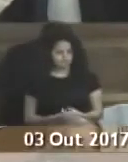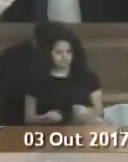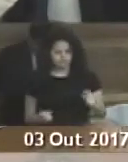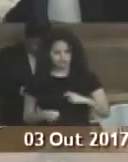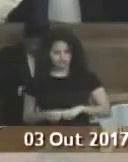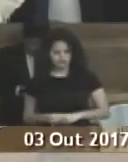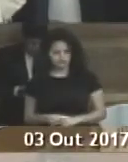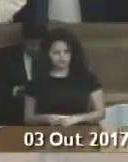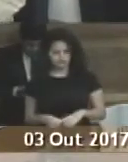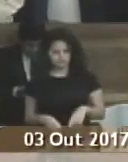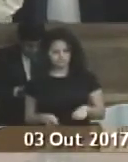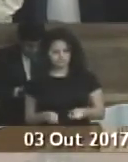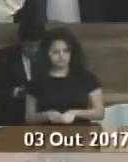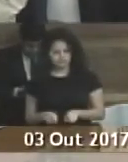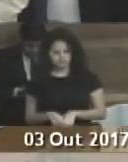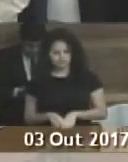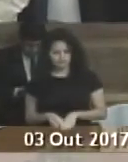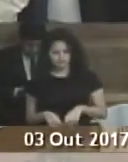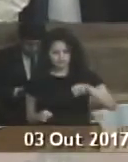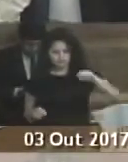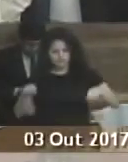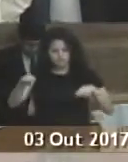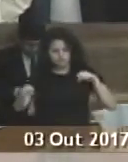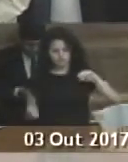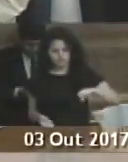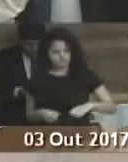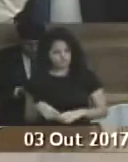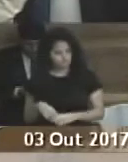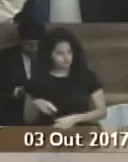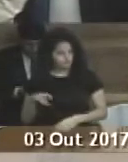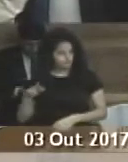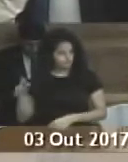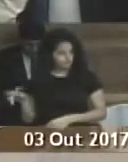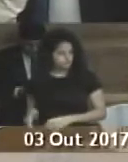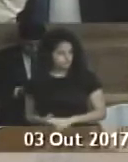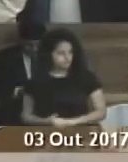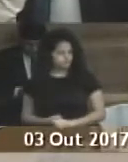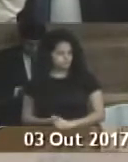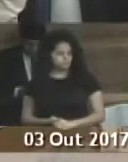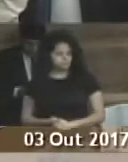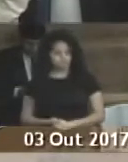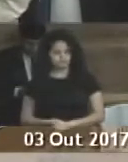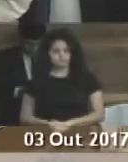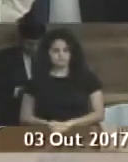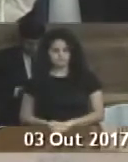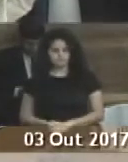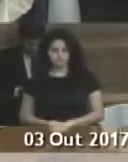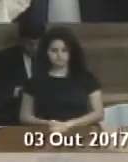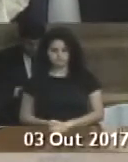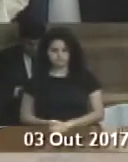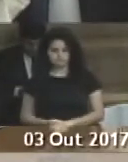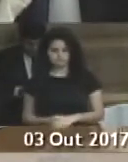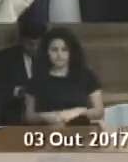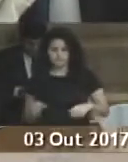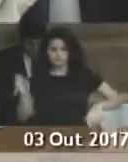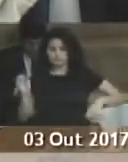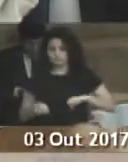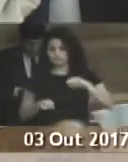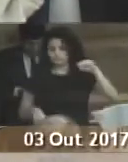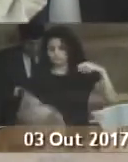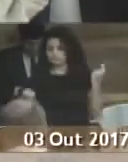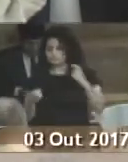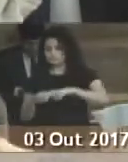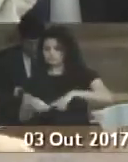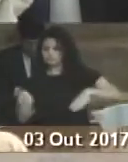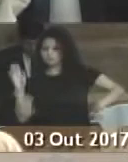Velocidade na categoria cadete. Além de participar em paralelo do Circuito Zangrense em Brasileiro de Canoagem Oceânica, nesse período